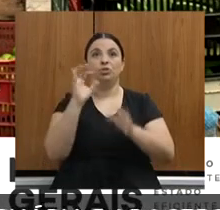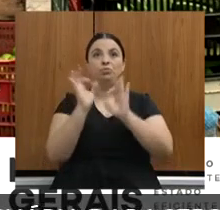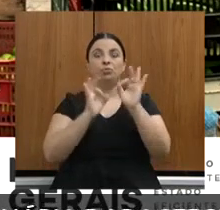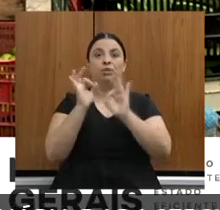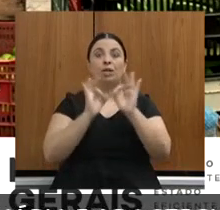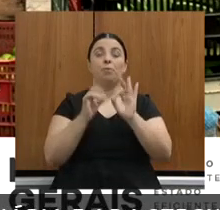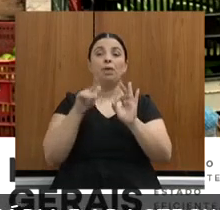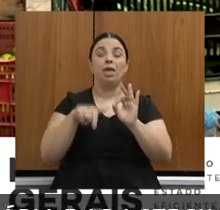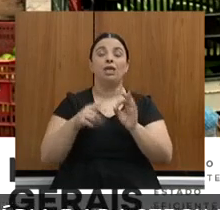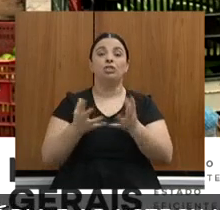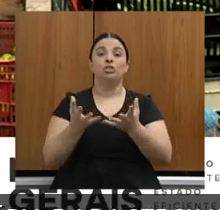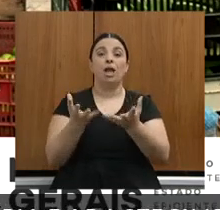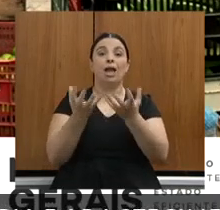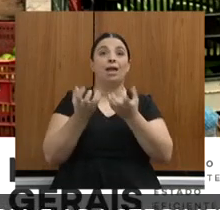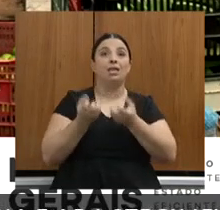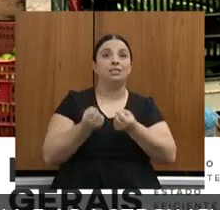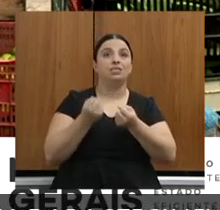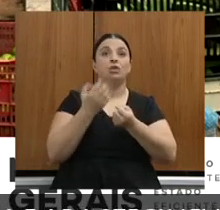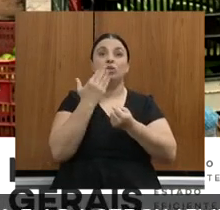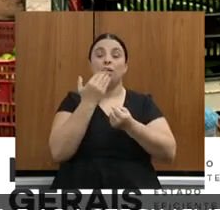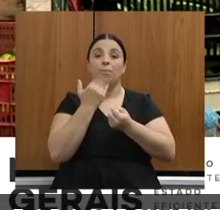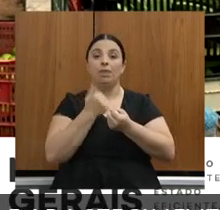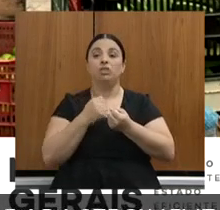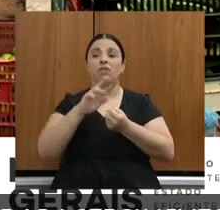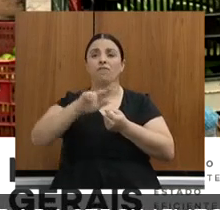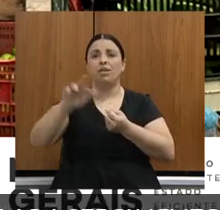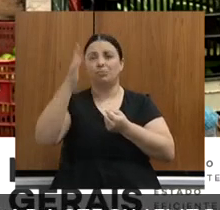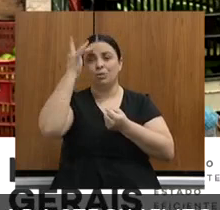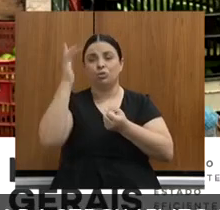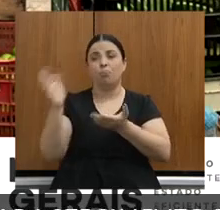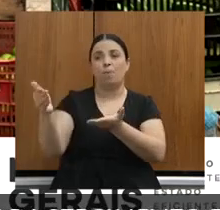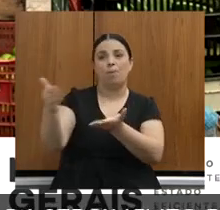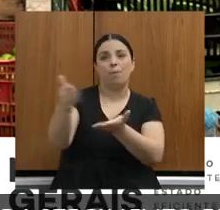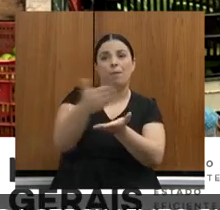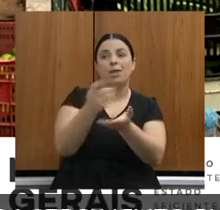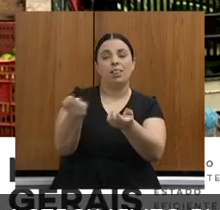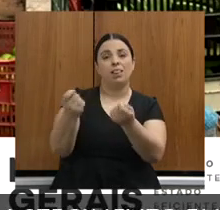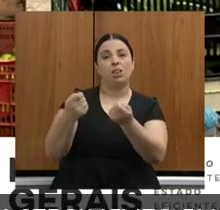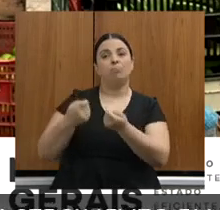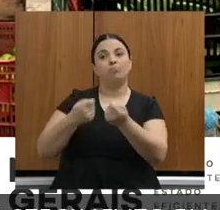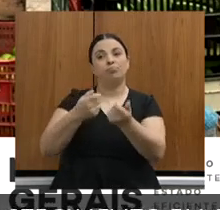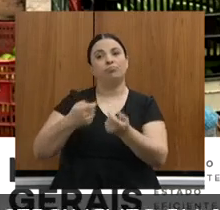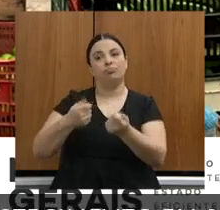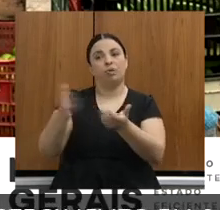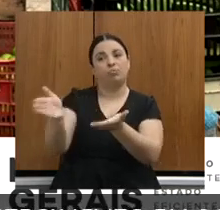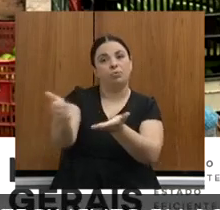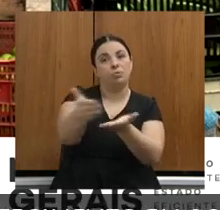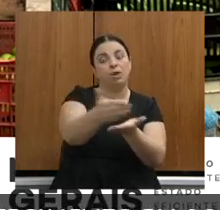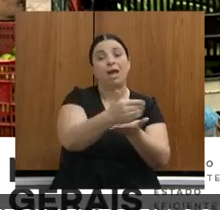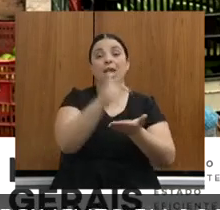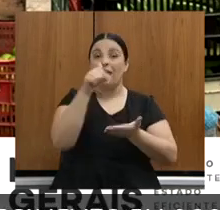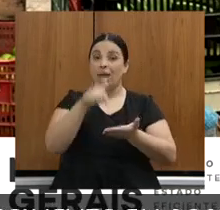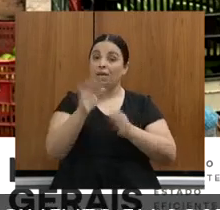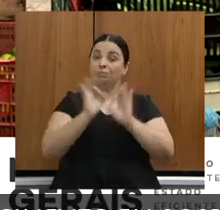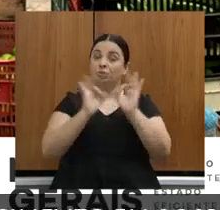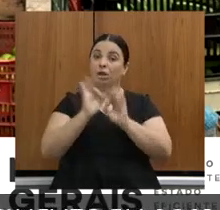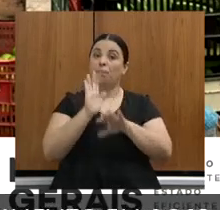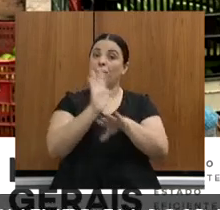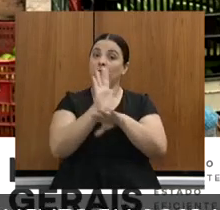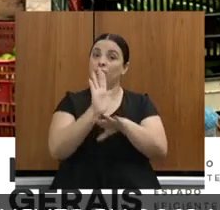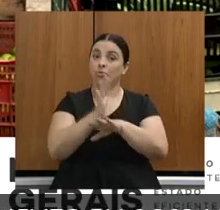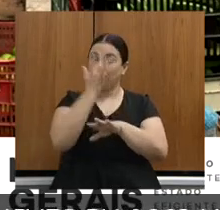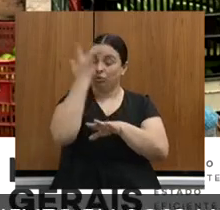programa de aquisição de alimentos com doação simultânea e esse programa Além de ajudar os agricultores especialmente os